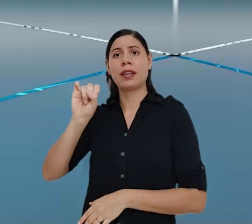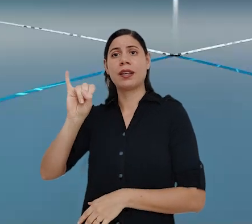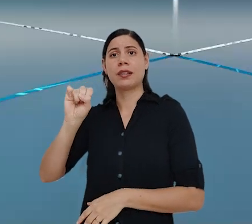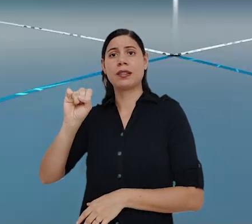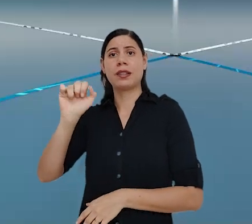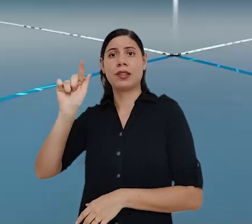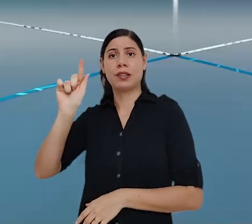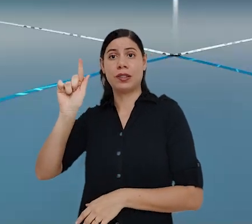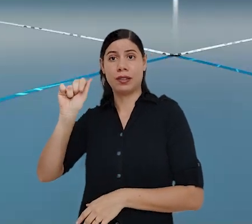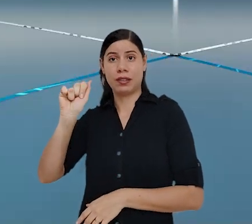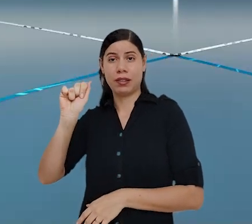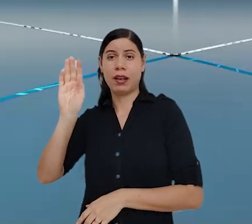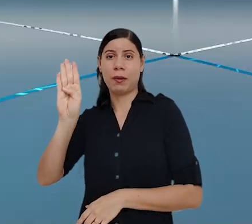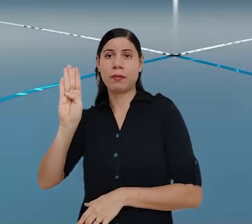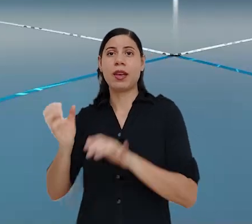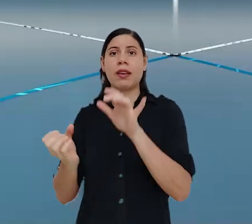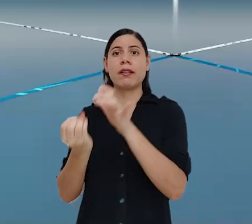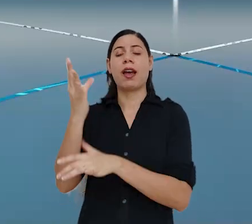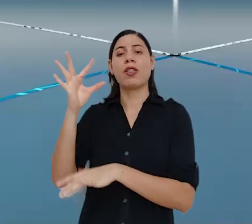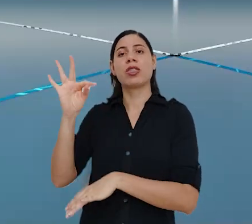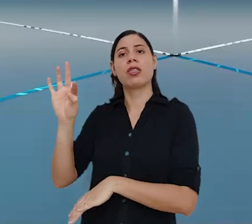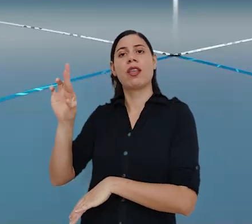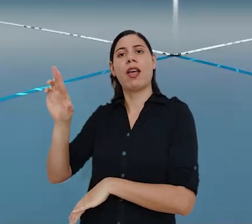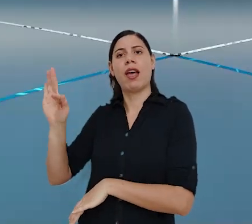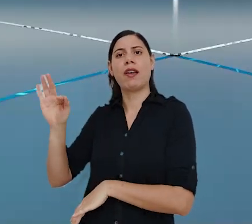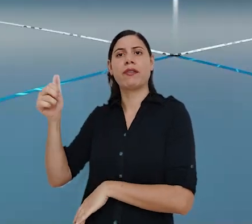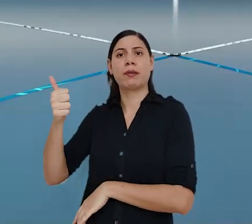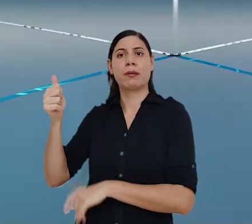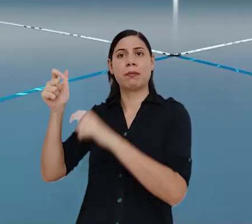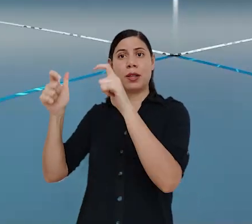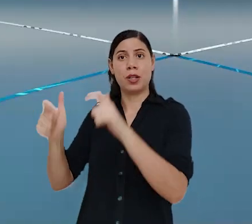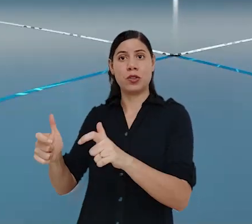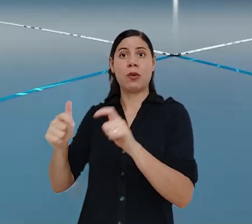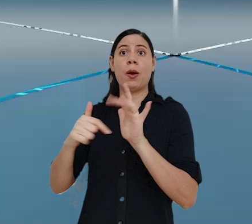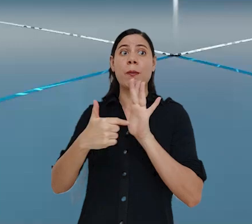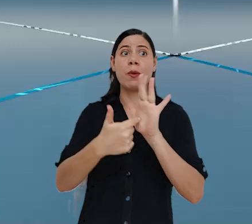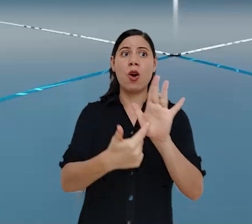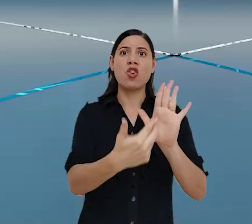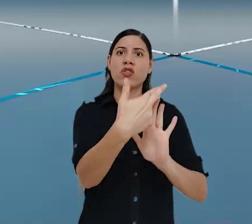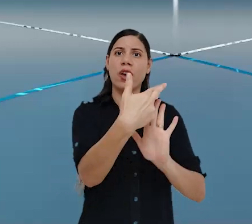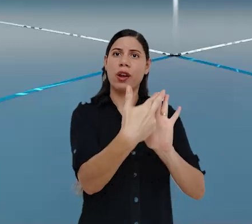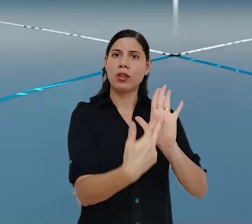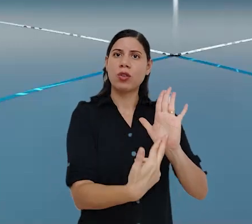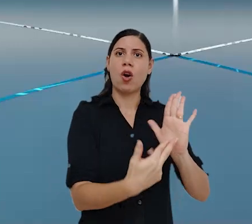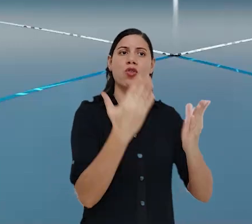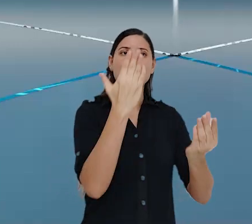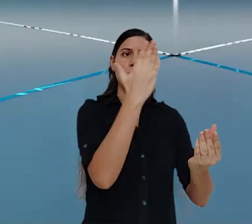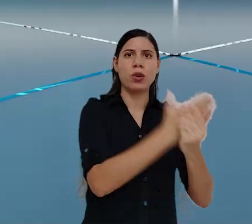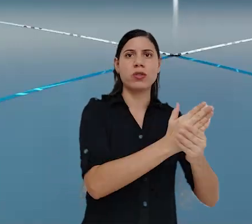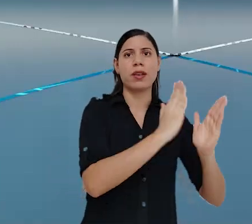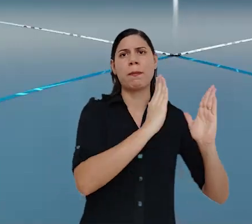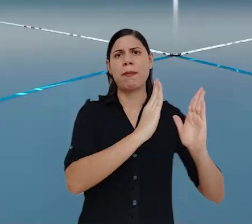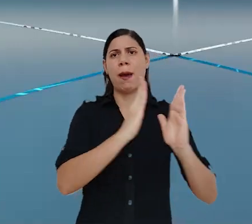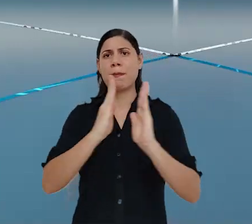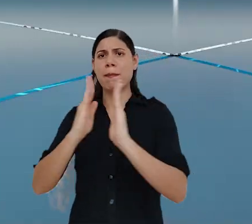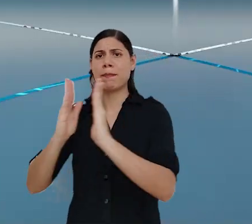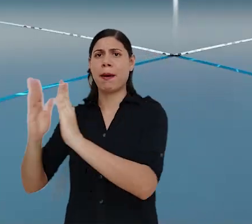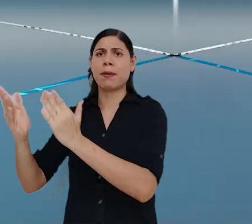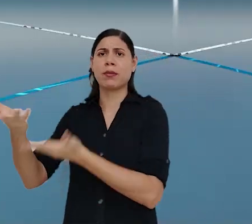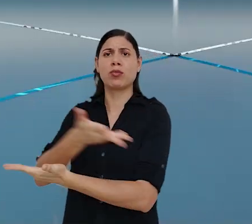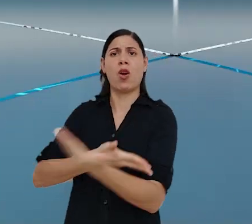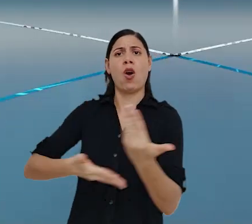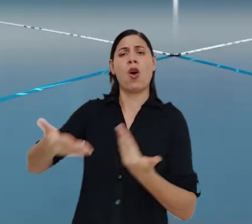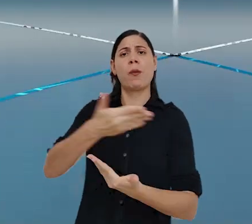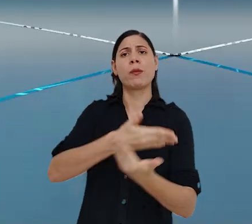ESIS-GAB, criado no TRF da Primeira Região. A ferramenta emite relatórios sobre as fases processuais das ações que tramitam